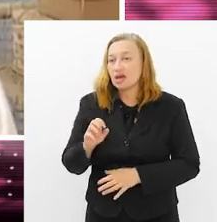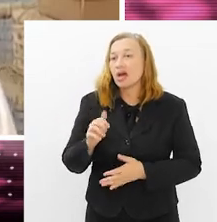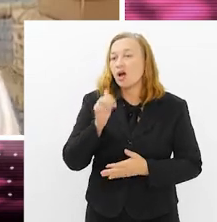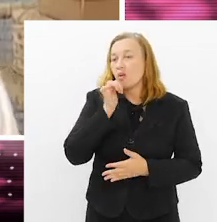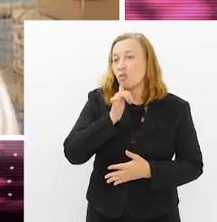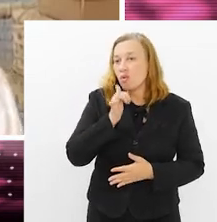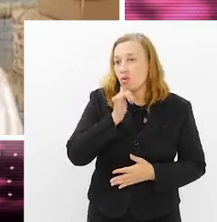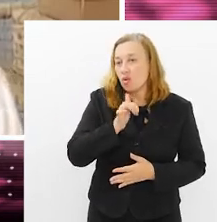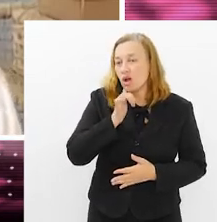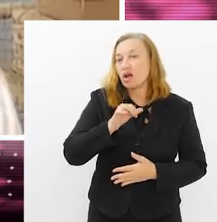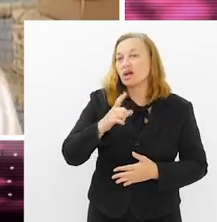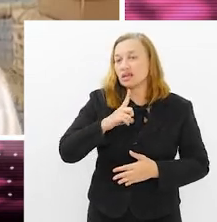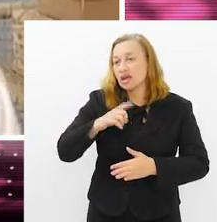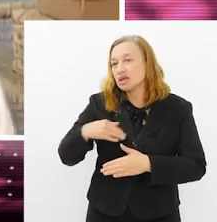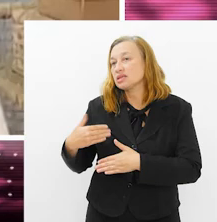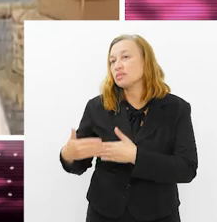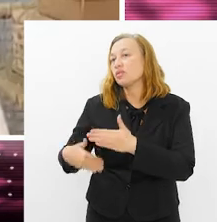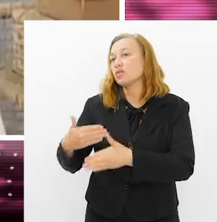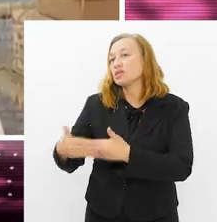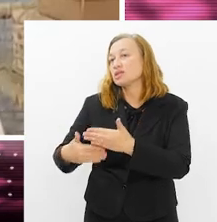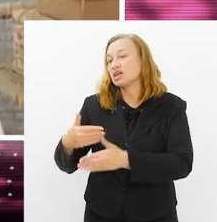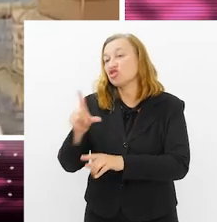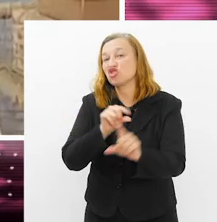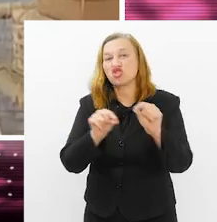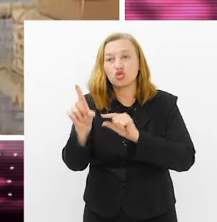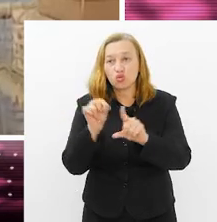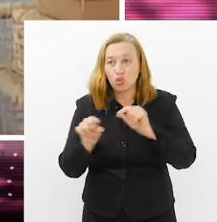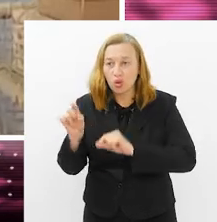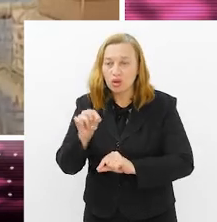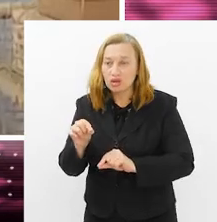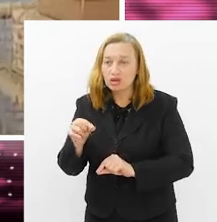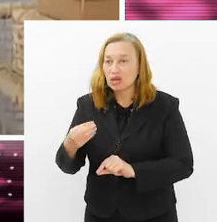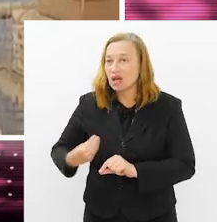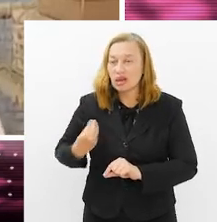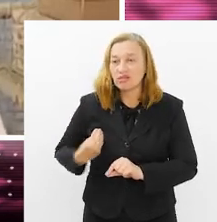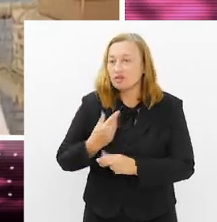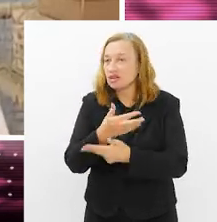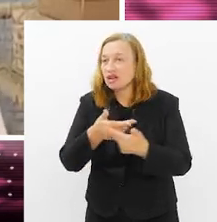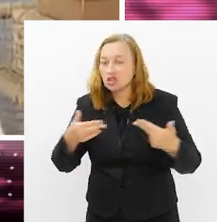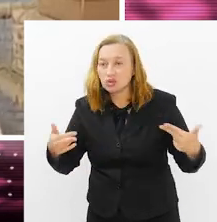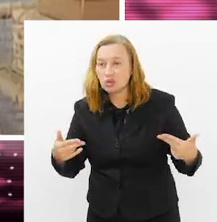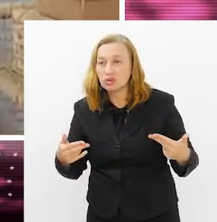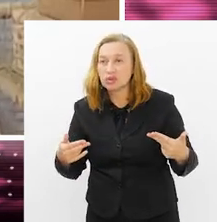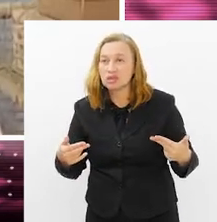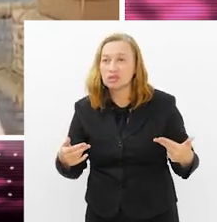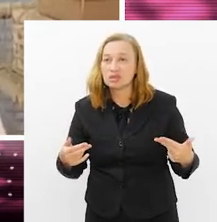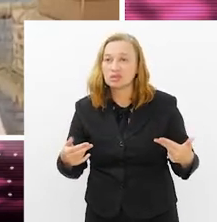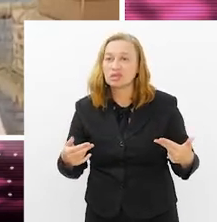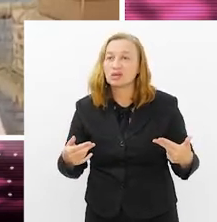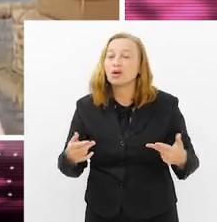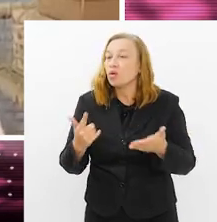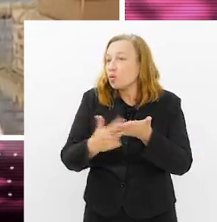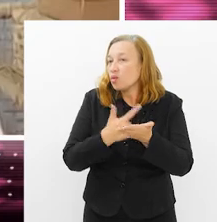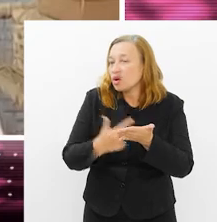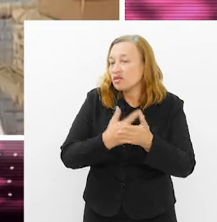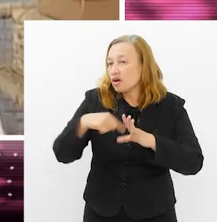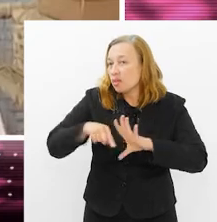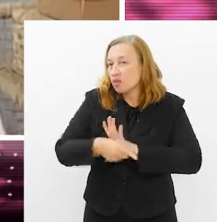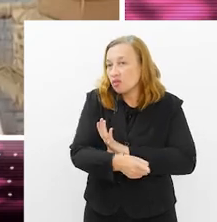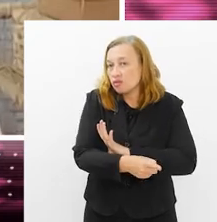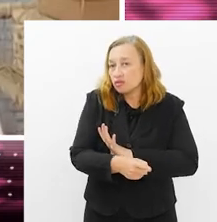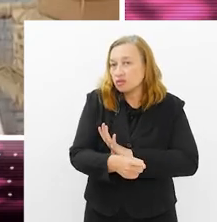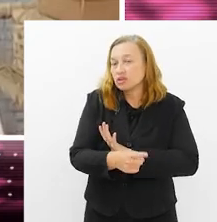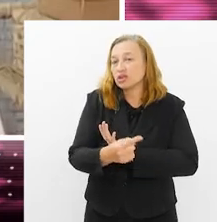uma personagem fictícia que passa por esse processo de decisão, né? Então ela vive muitas coisas. O livro,